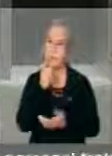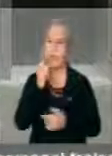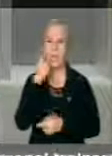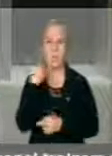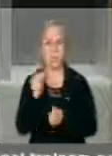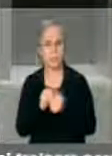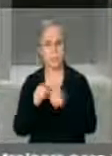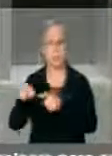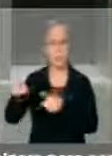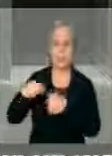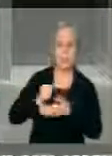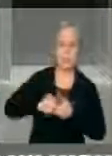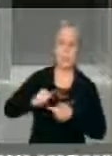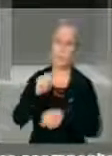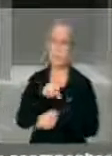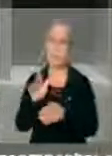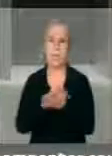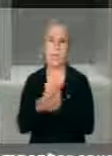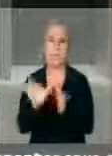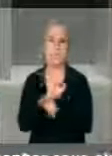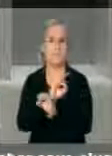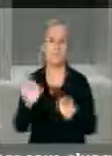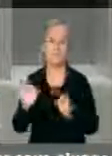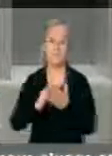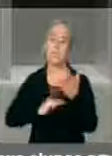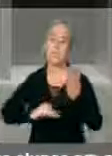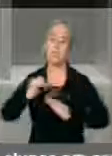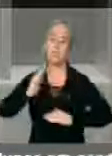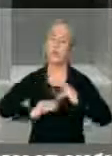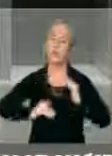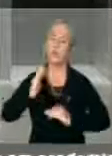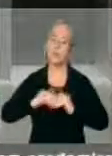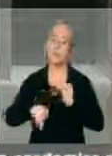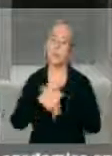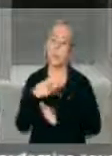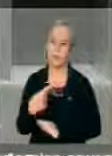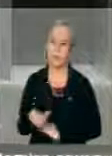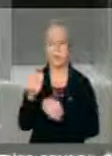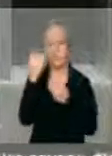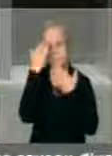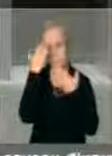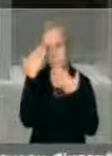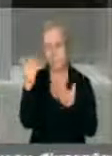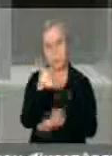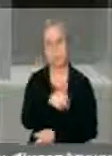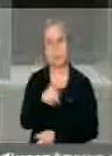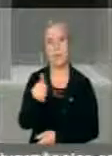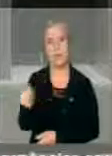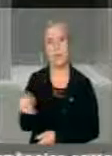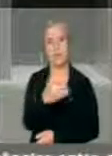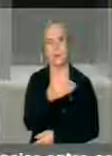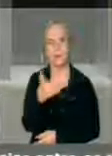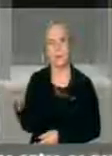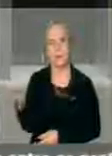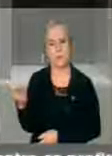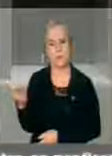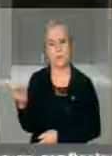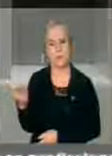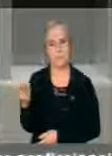minha mais sincera gratidão a esses grandes profissionais, pois sem vocês não